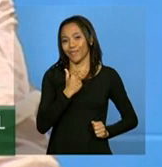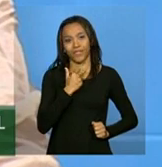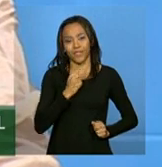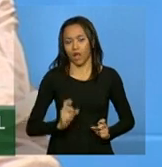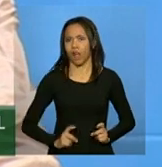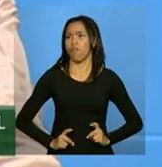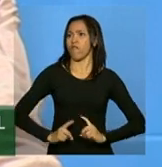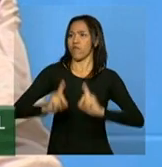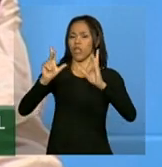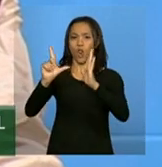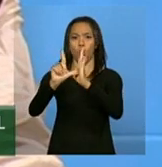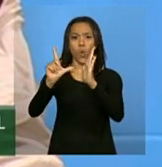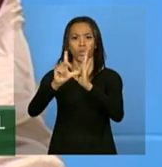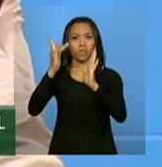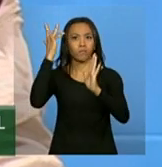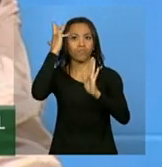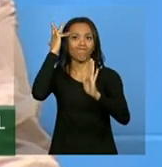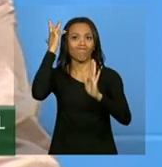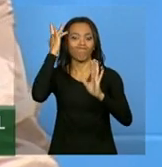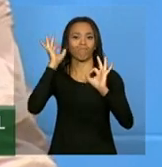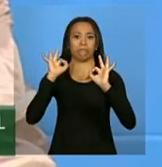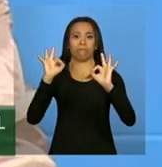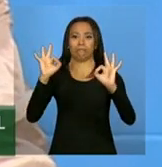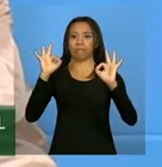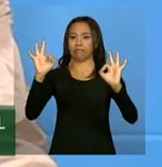lojas de marcas.